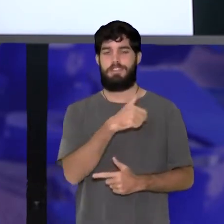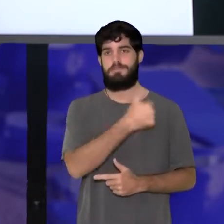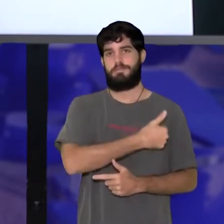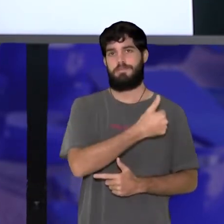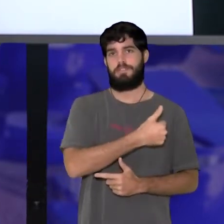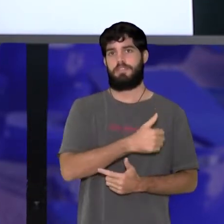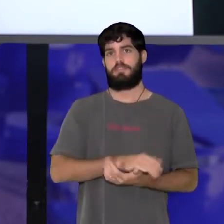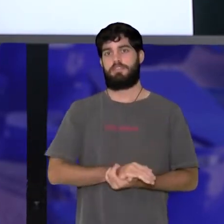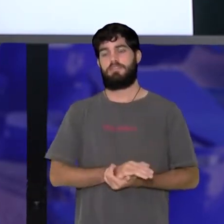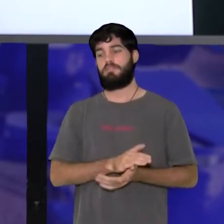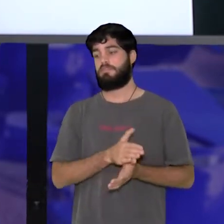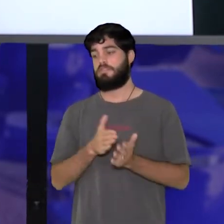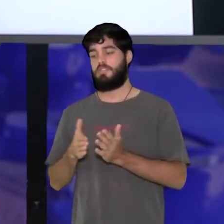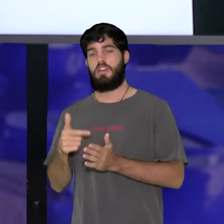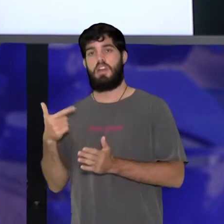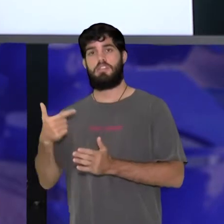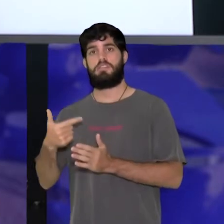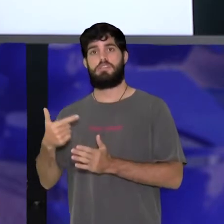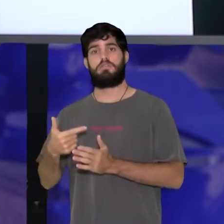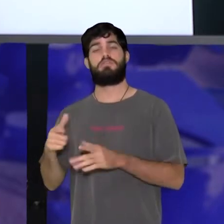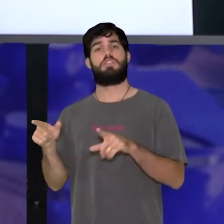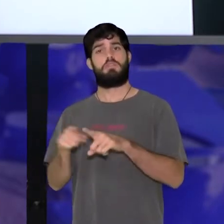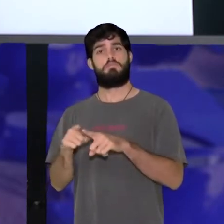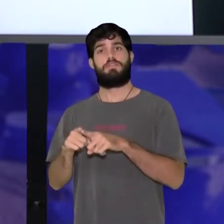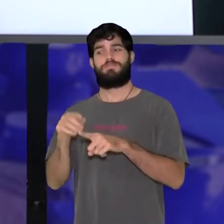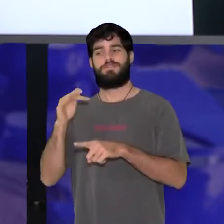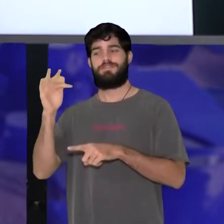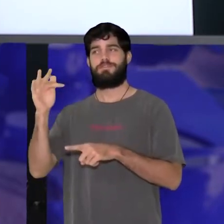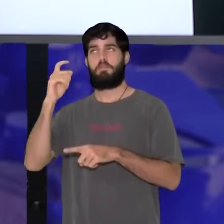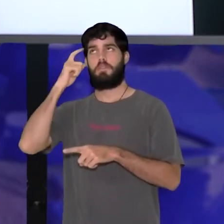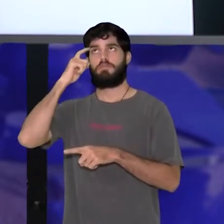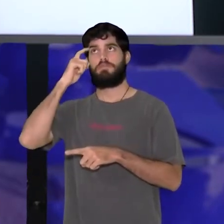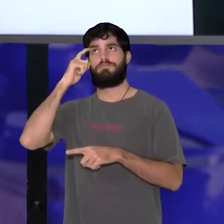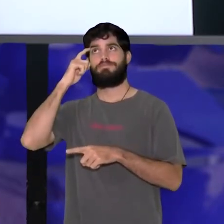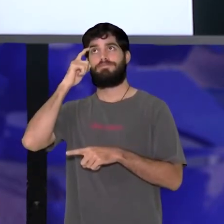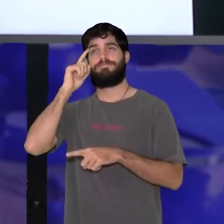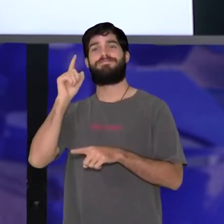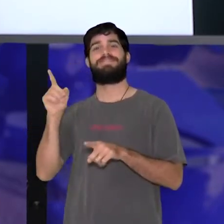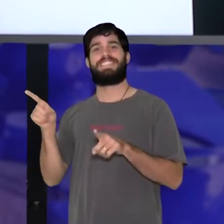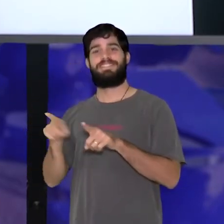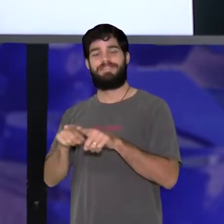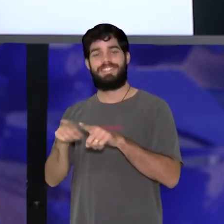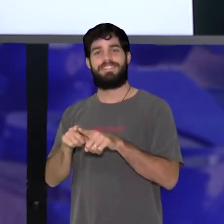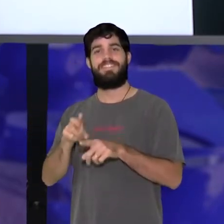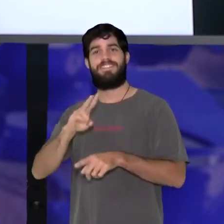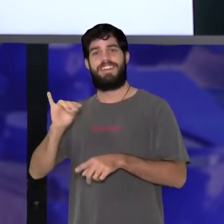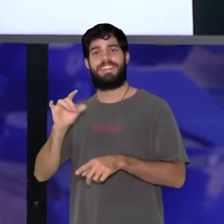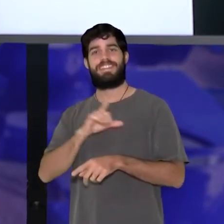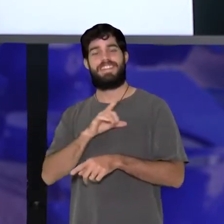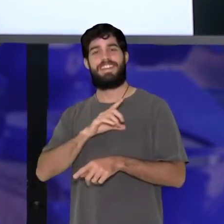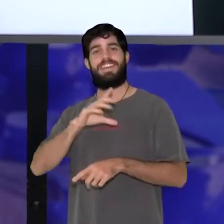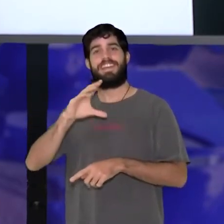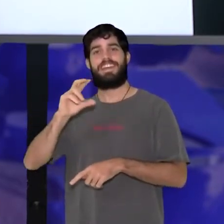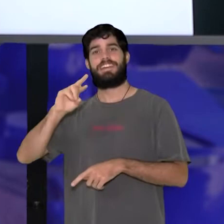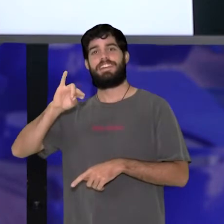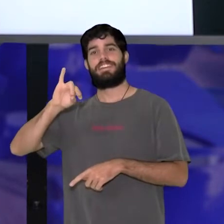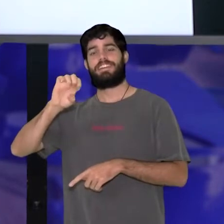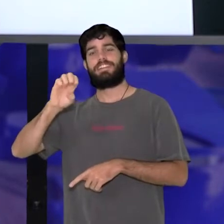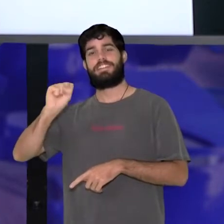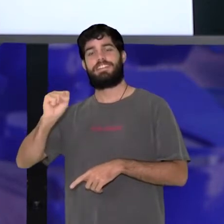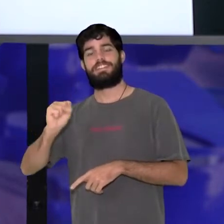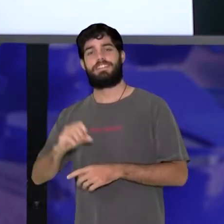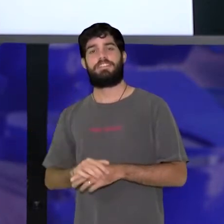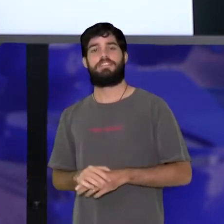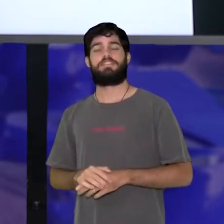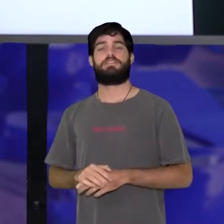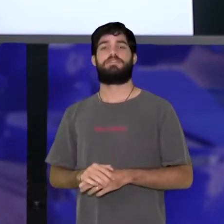também gerasse uma nova crise econômica sem precedentes. Então, qual foi a saída?